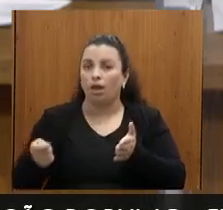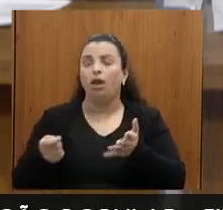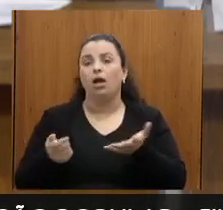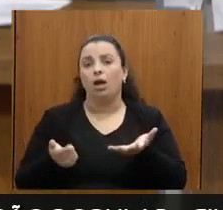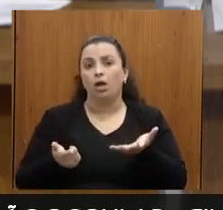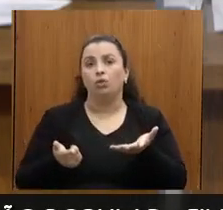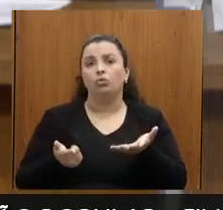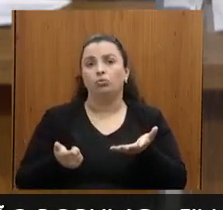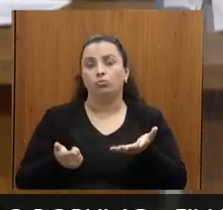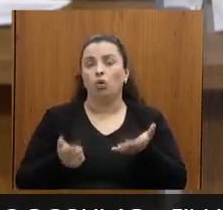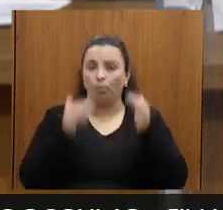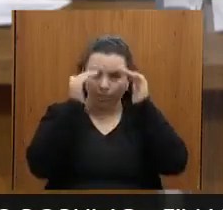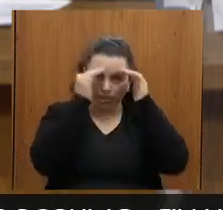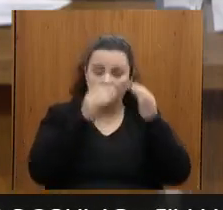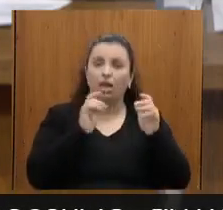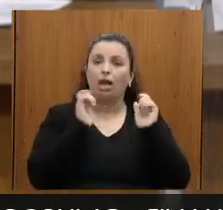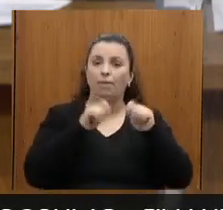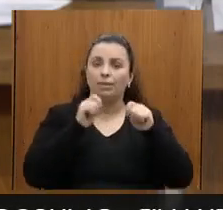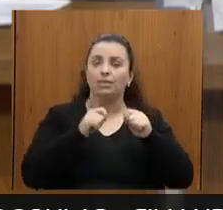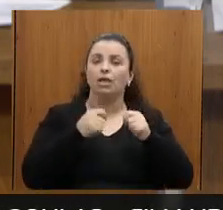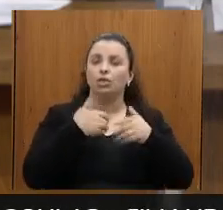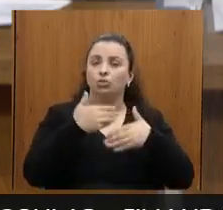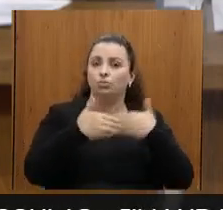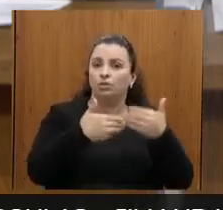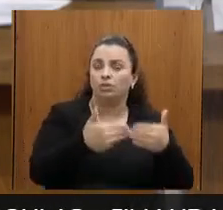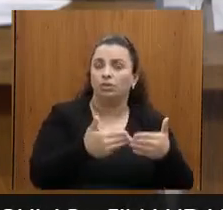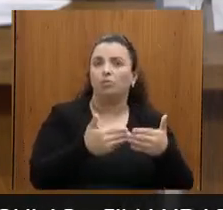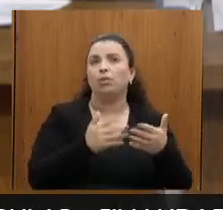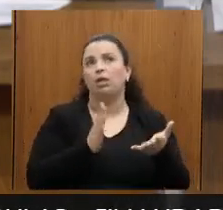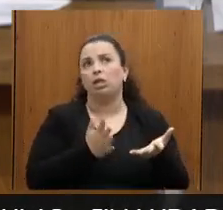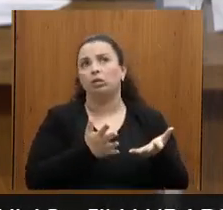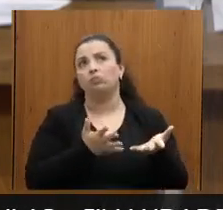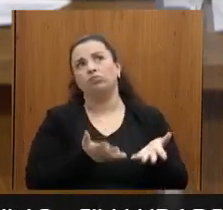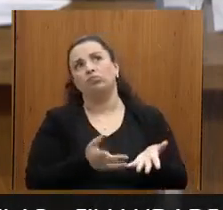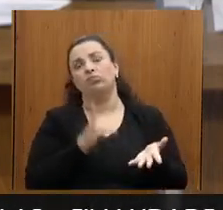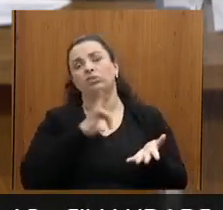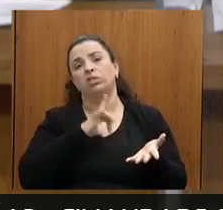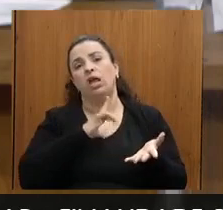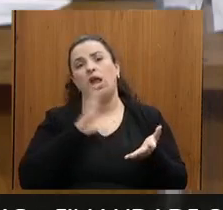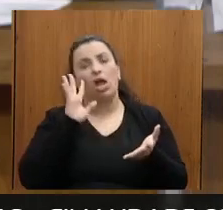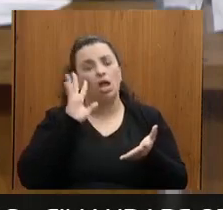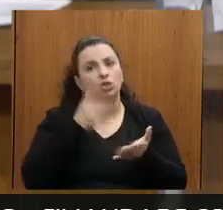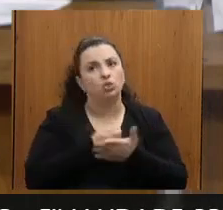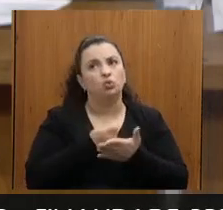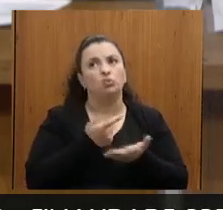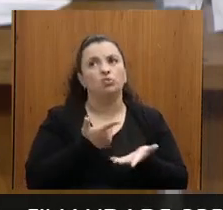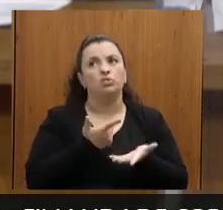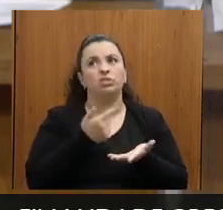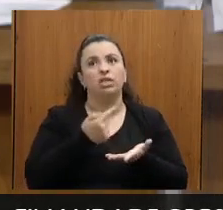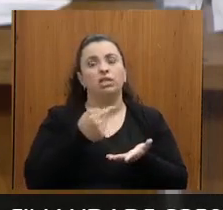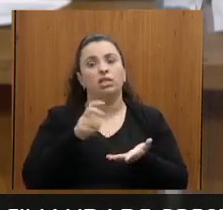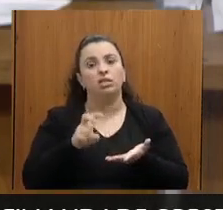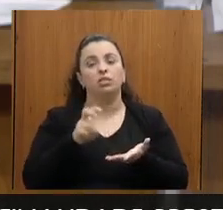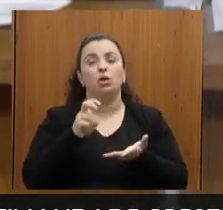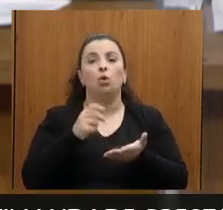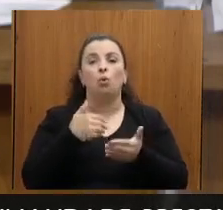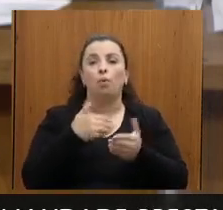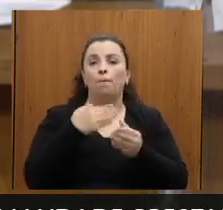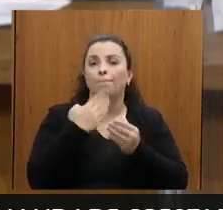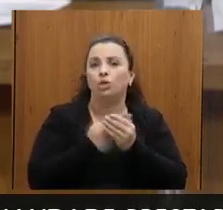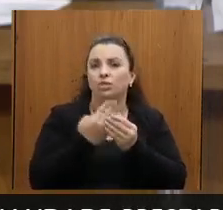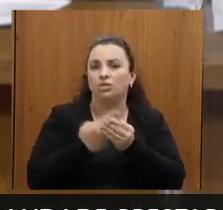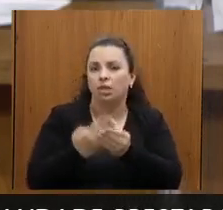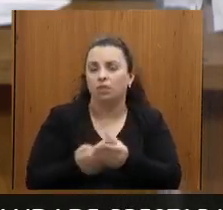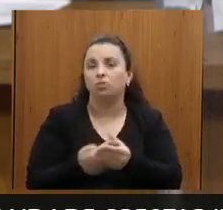de processamento. Atualmente, nós temos processado aproximadamente 75 processos por mês, mas todos